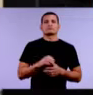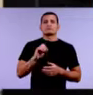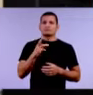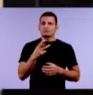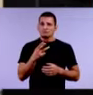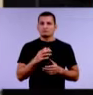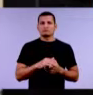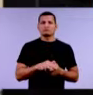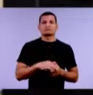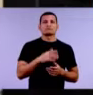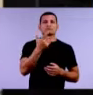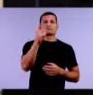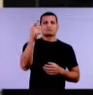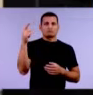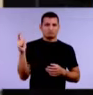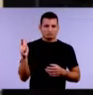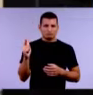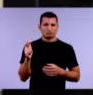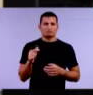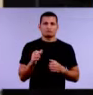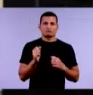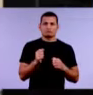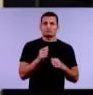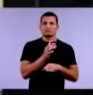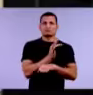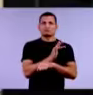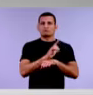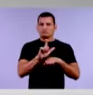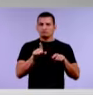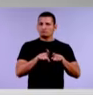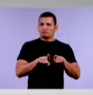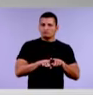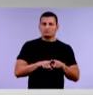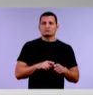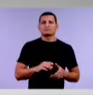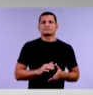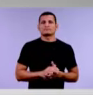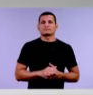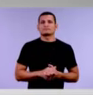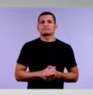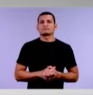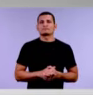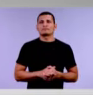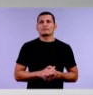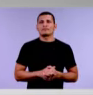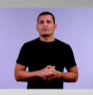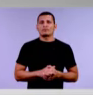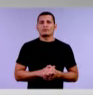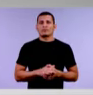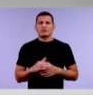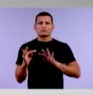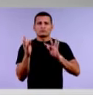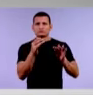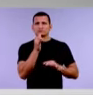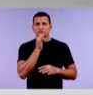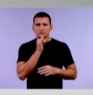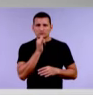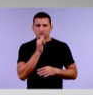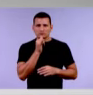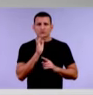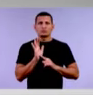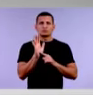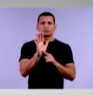outros poderes federados, que seria União e Estado. Além de todos esses exemplos que nosso entrevistado nos